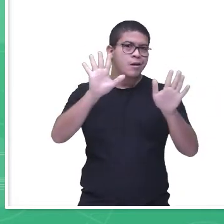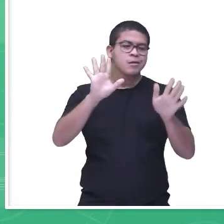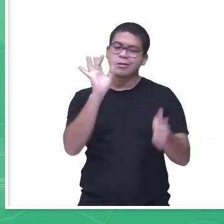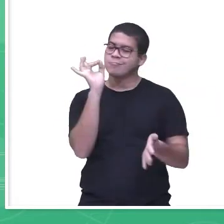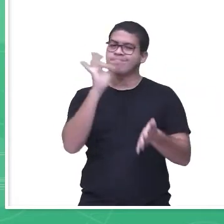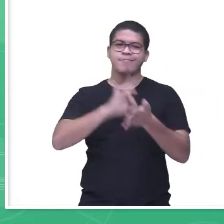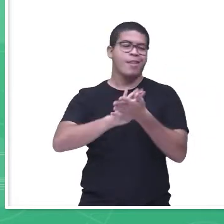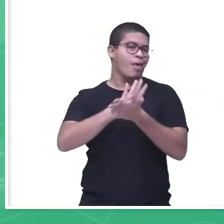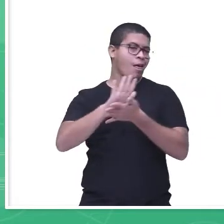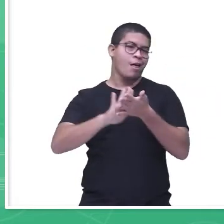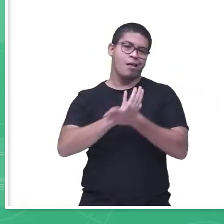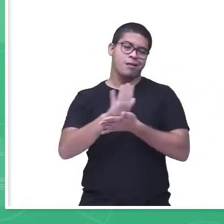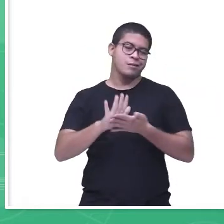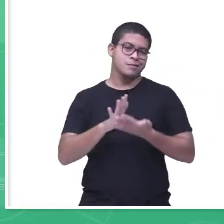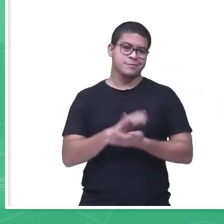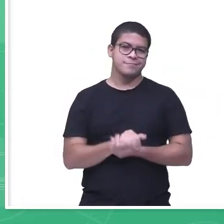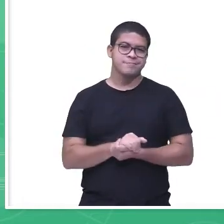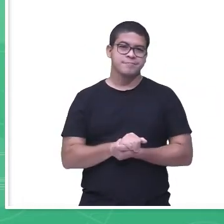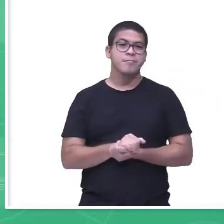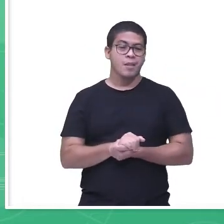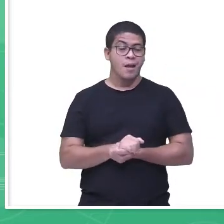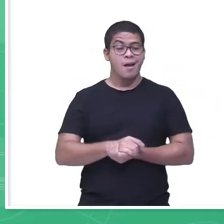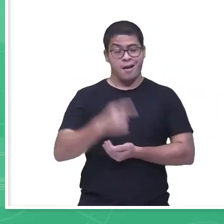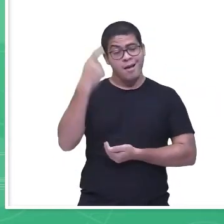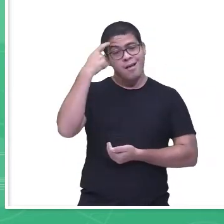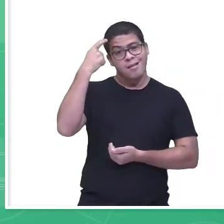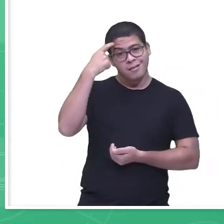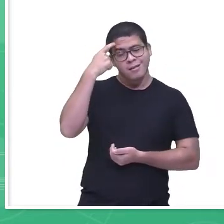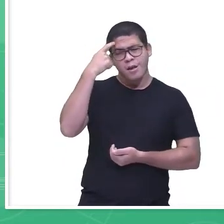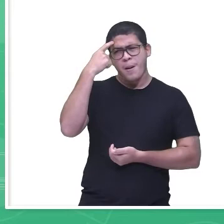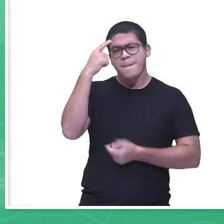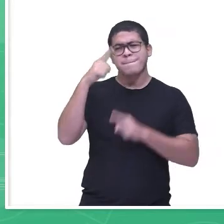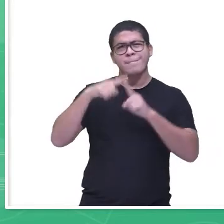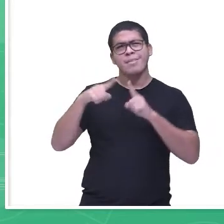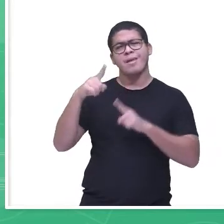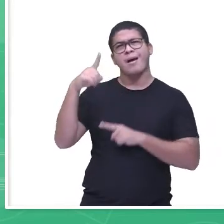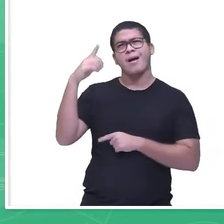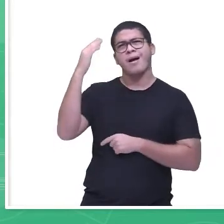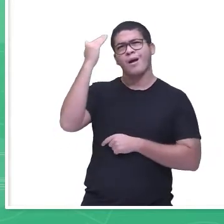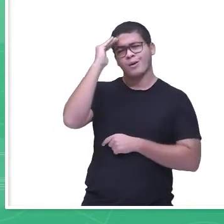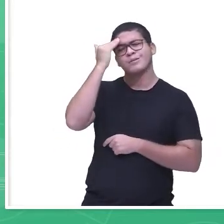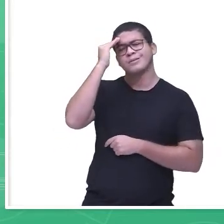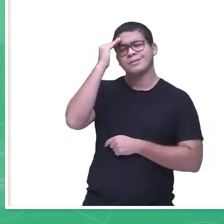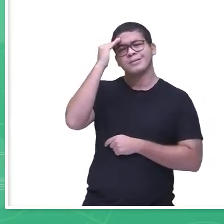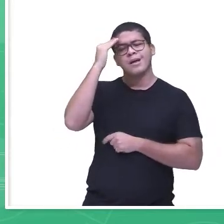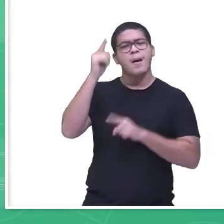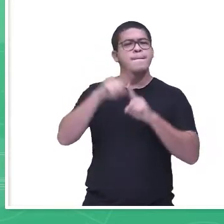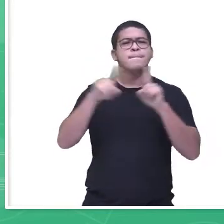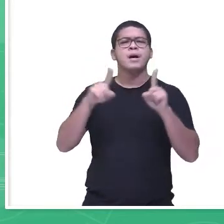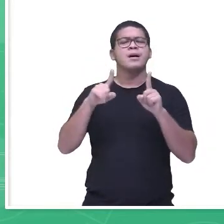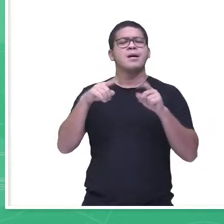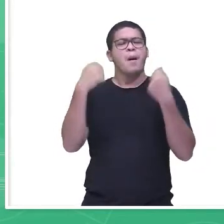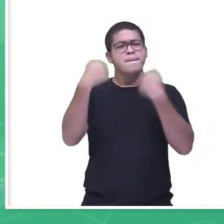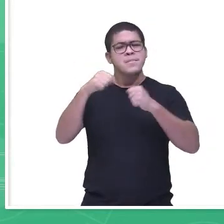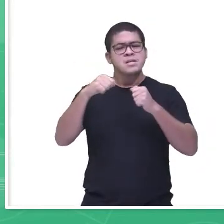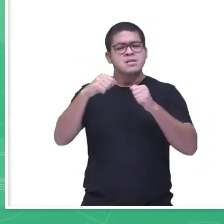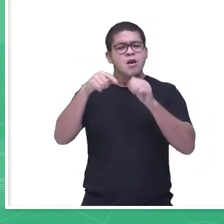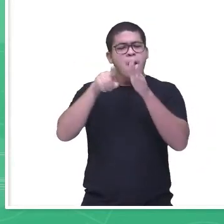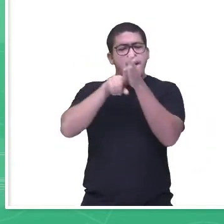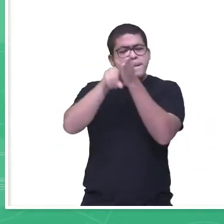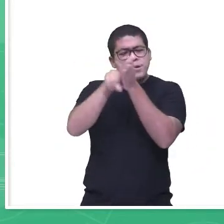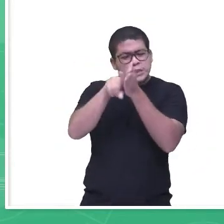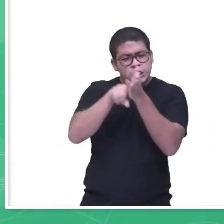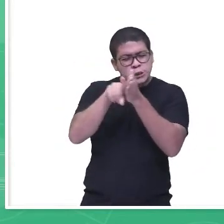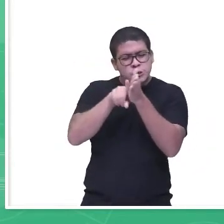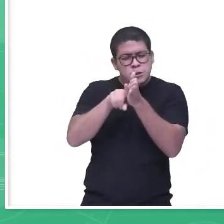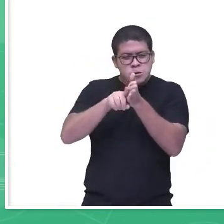Então, essa é a ideia. Eu sei, mas está aqui dentro e precisa de quê? De alguém que comece a puxar,